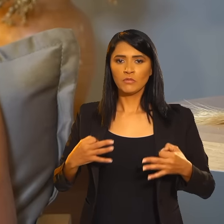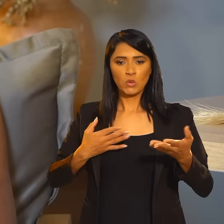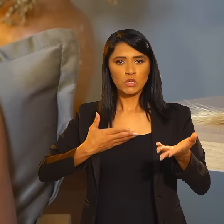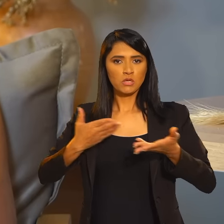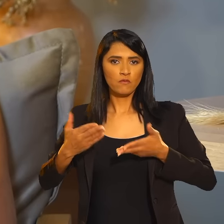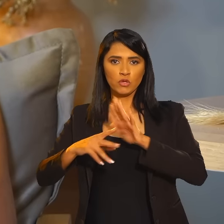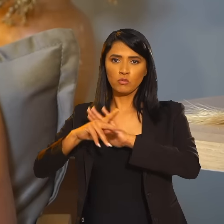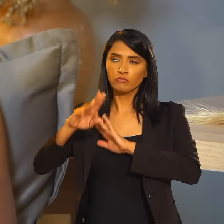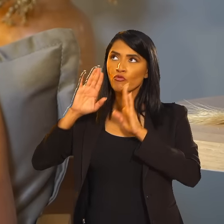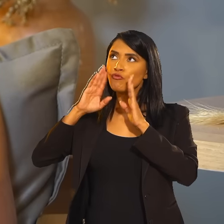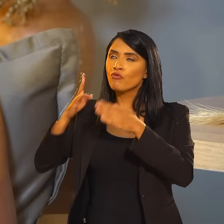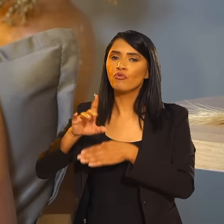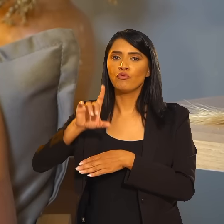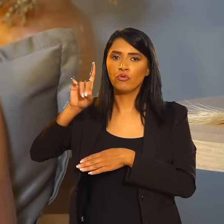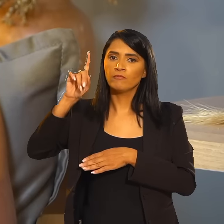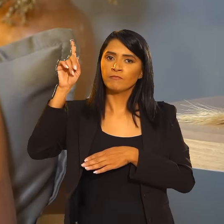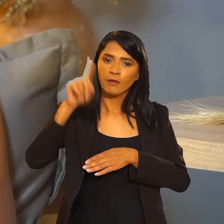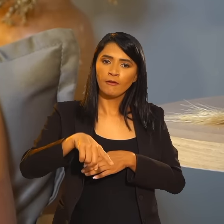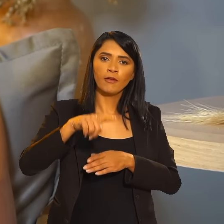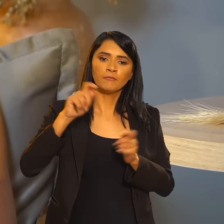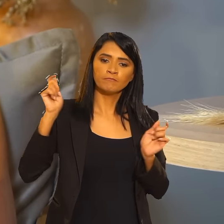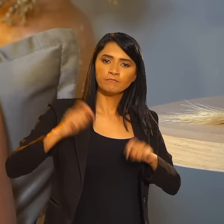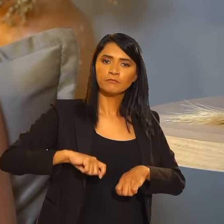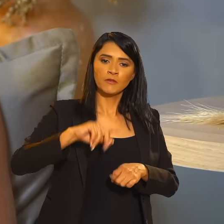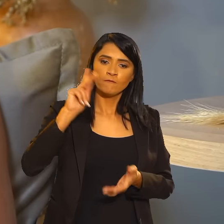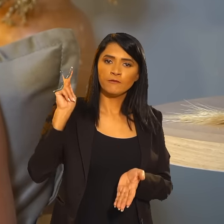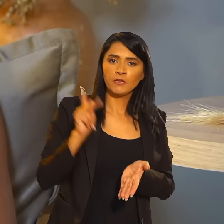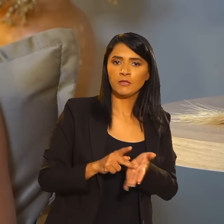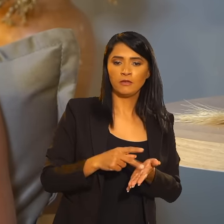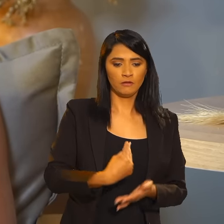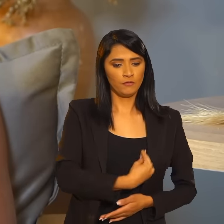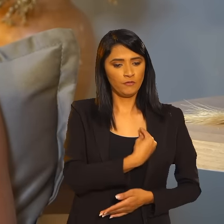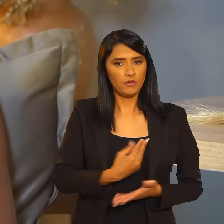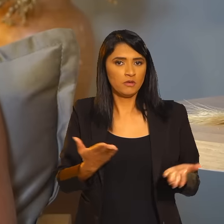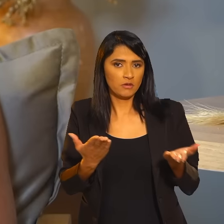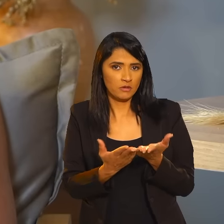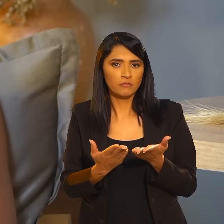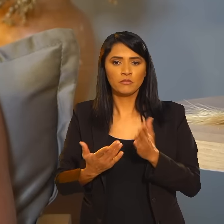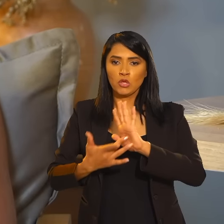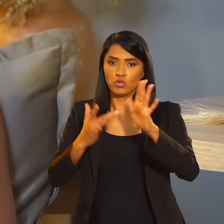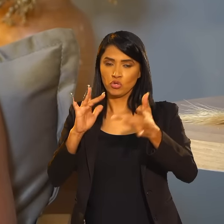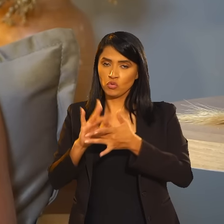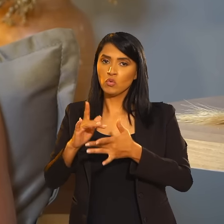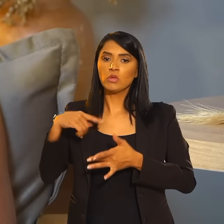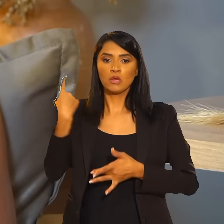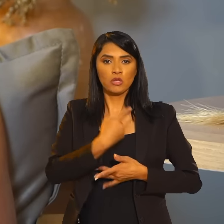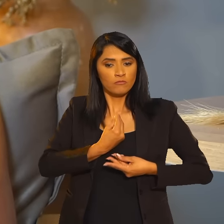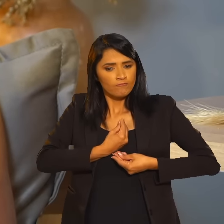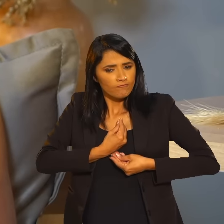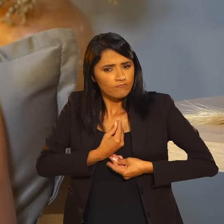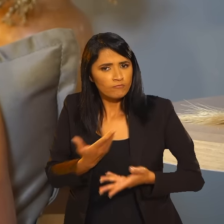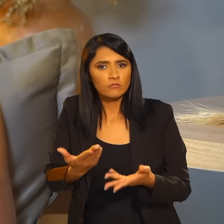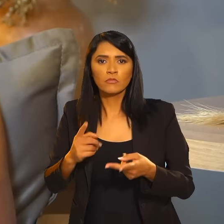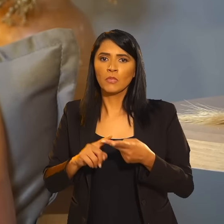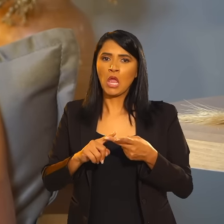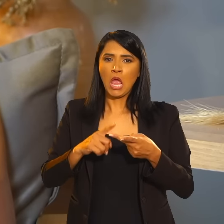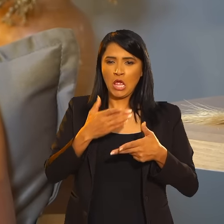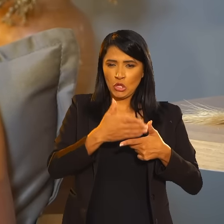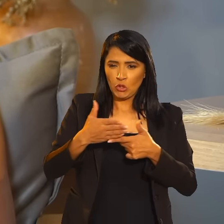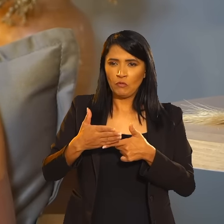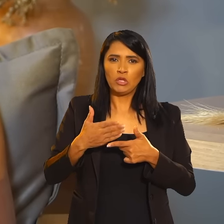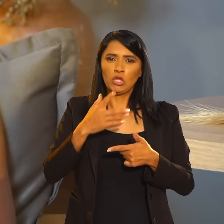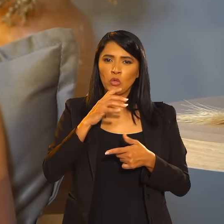no serviço de Deus. Essa é a condição da verdadeira vida cristã. Cristo requer entrega sem reservas, o serviço